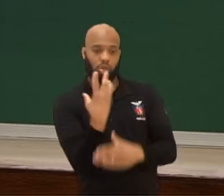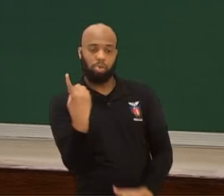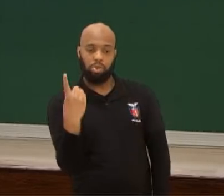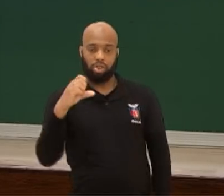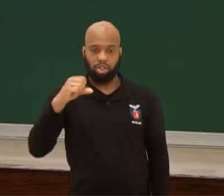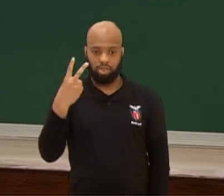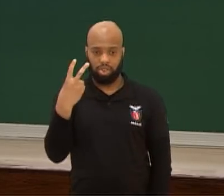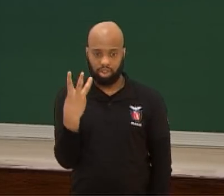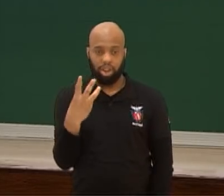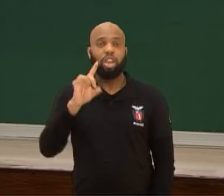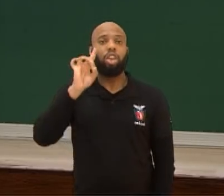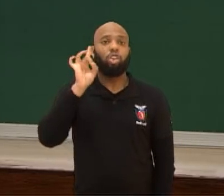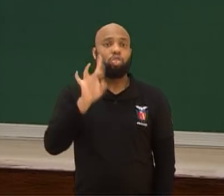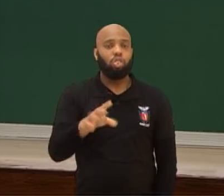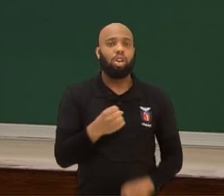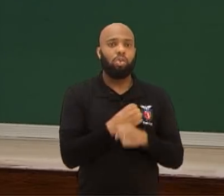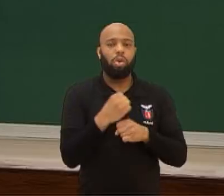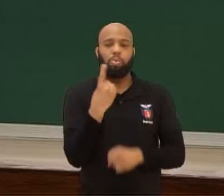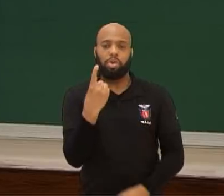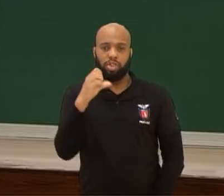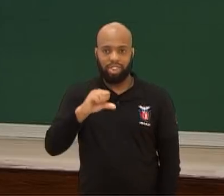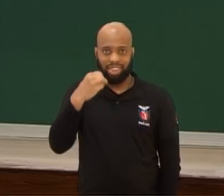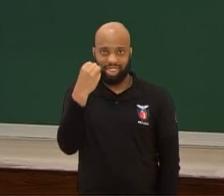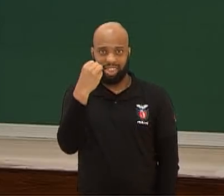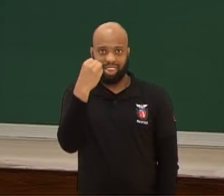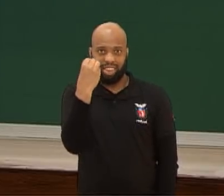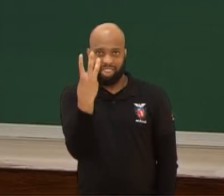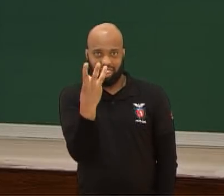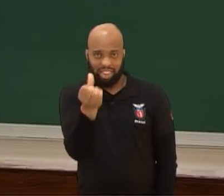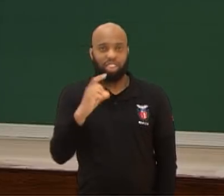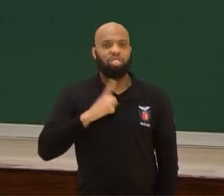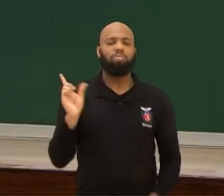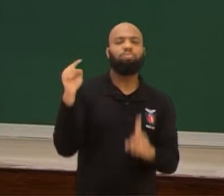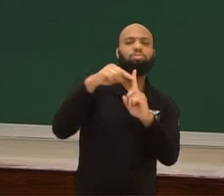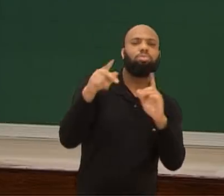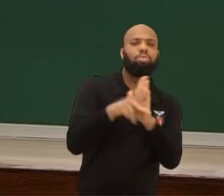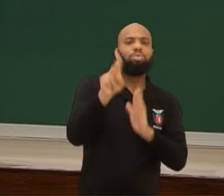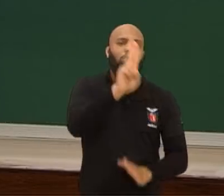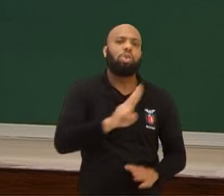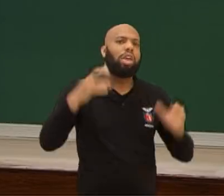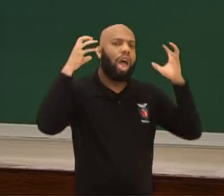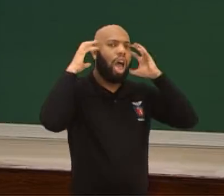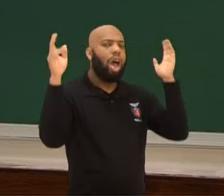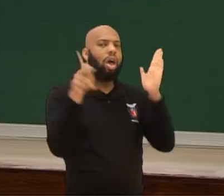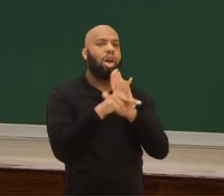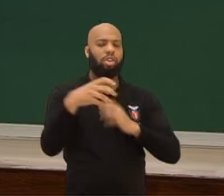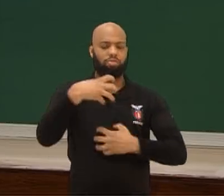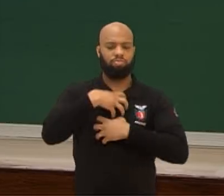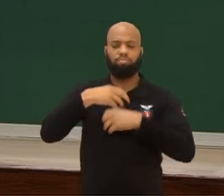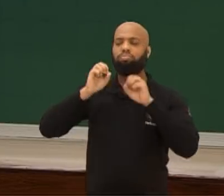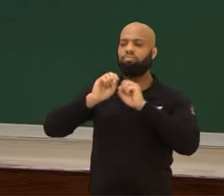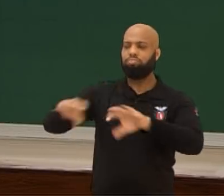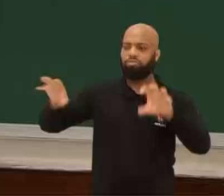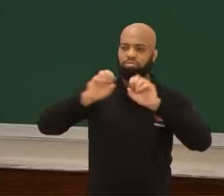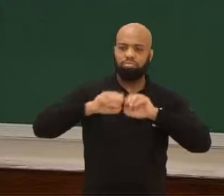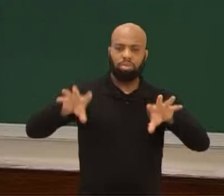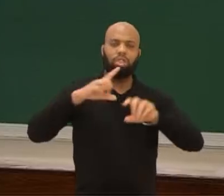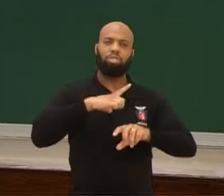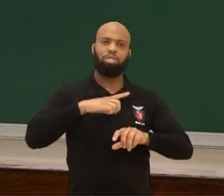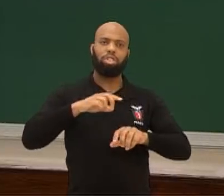lá em 1936 ela já tinha a intenção de utilizar o rádio como meio educativo para